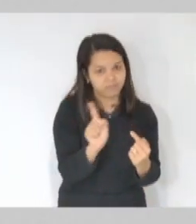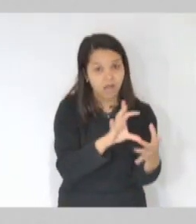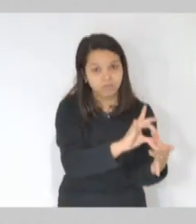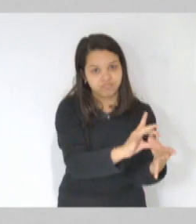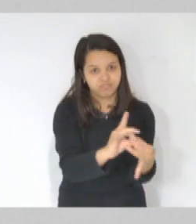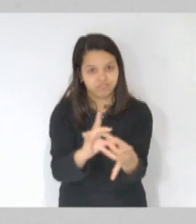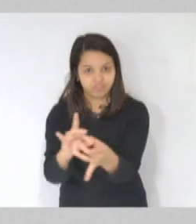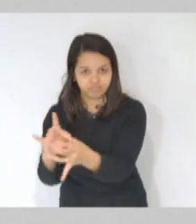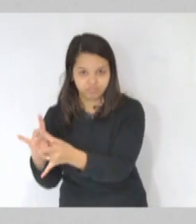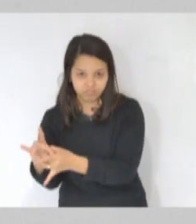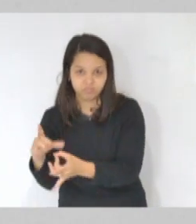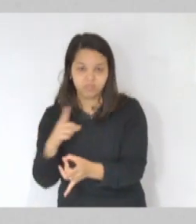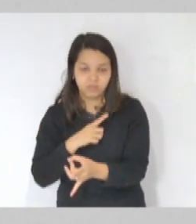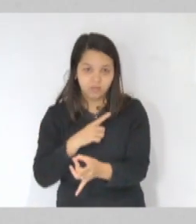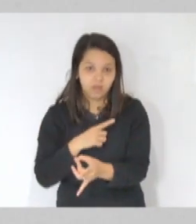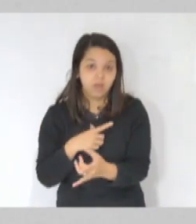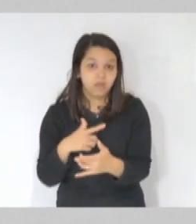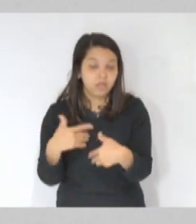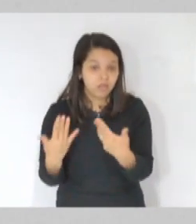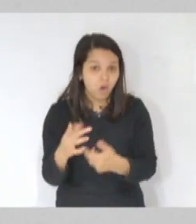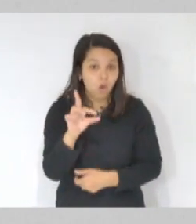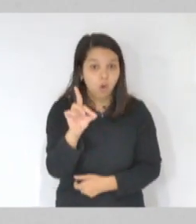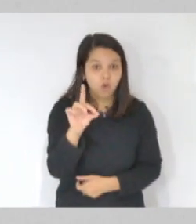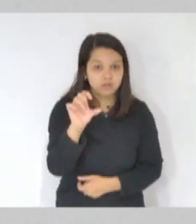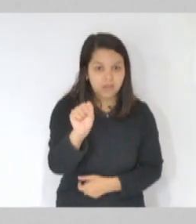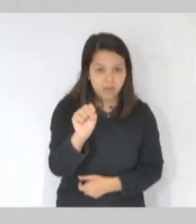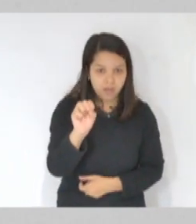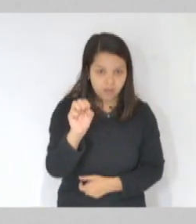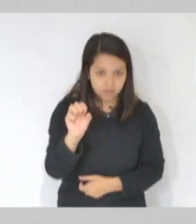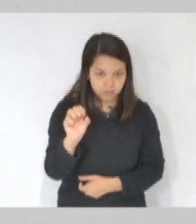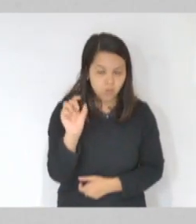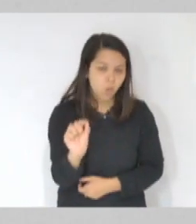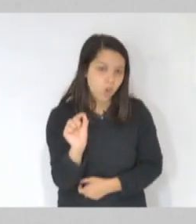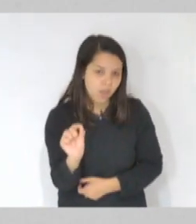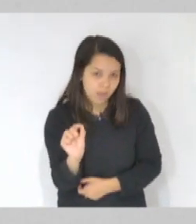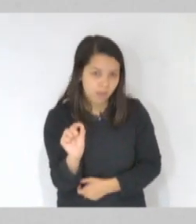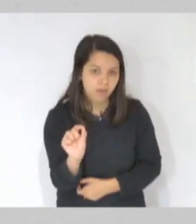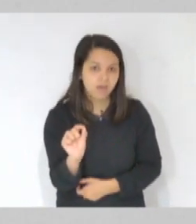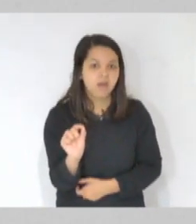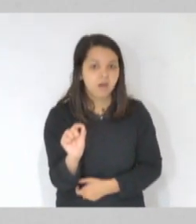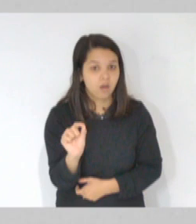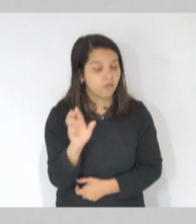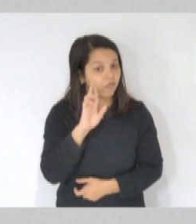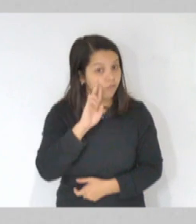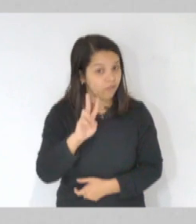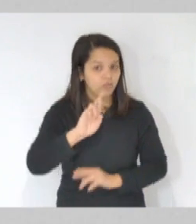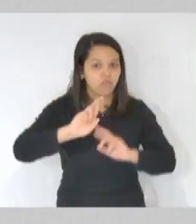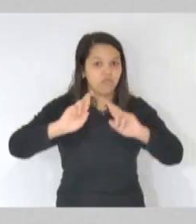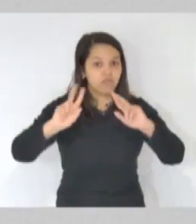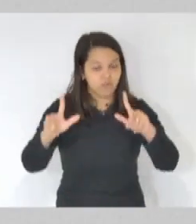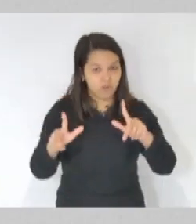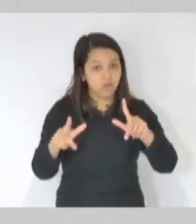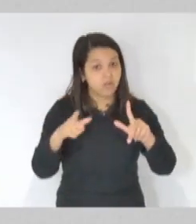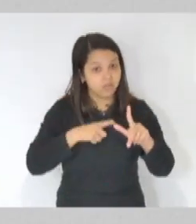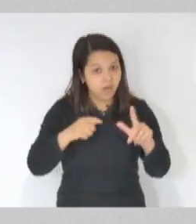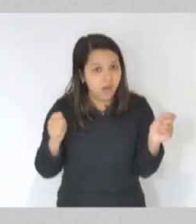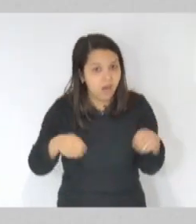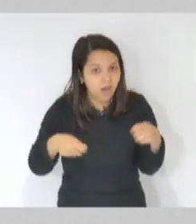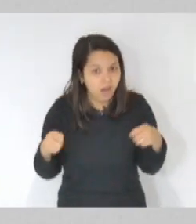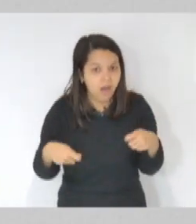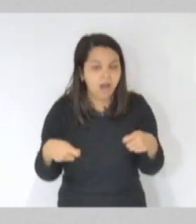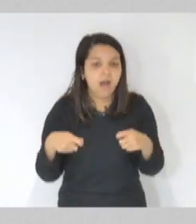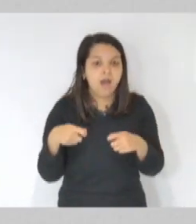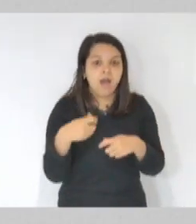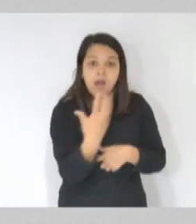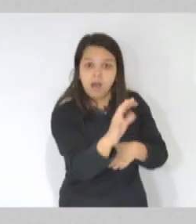um outro olhar dos ODSs, pensando, sim, que existe aí uma perspectiva ambiental fundamental